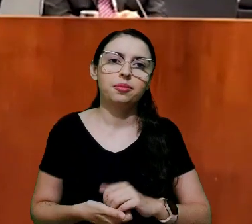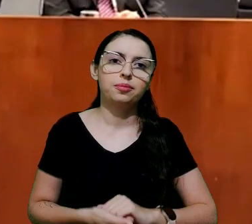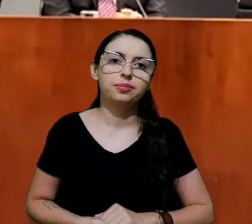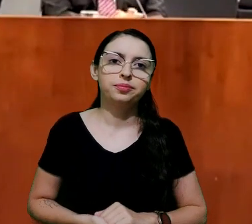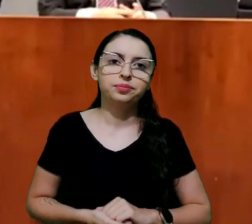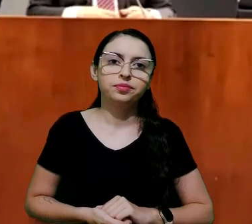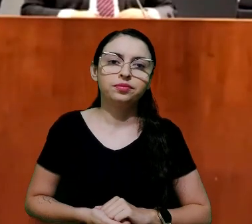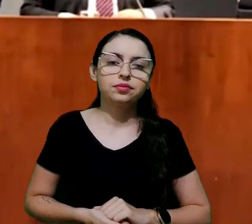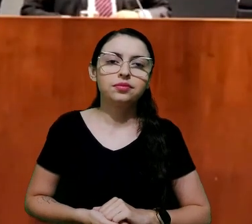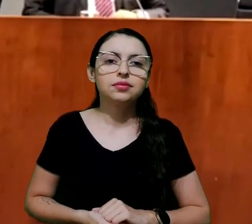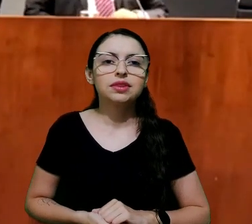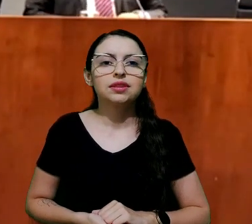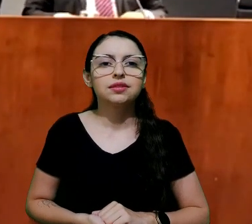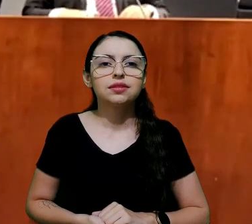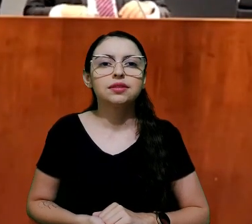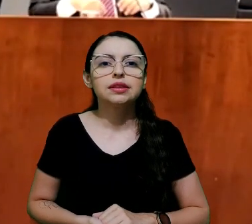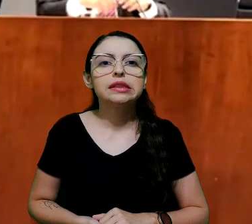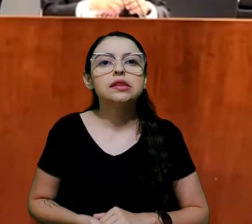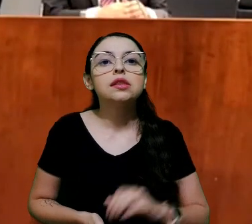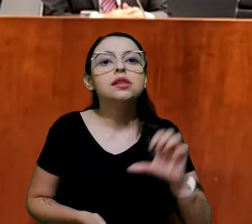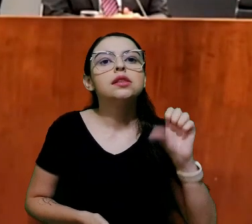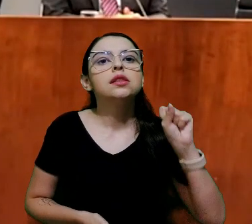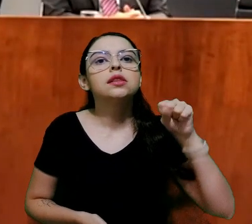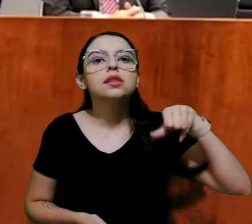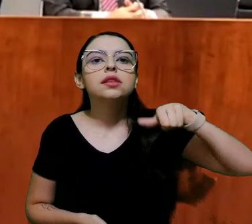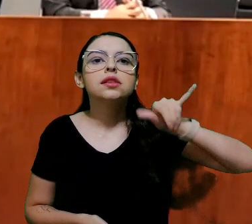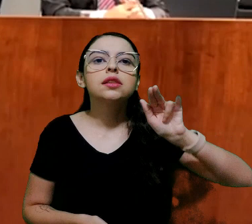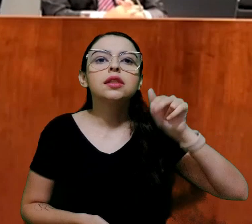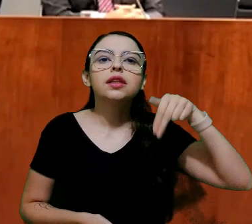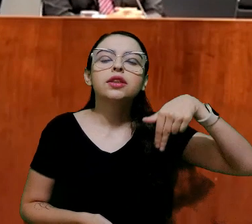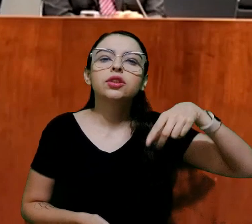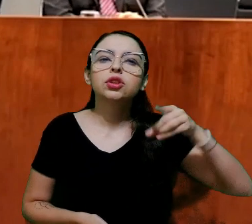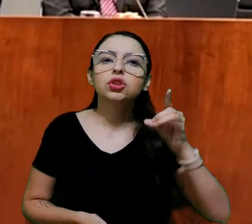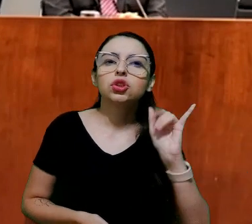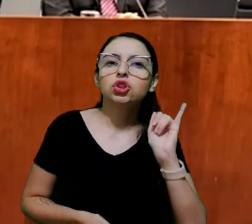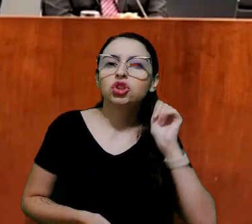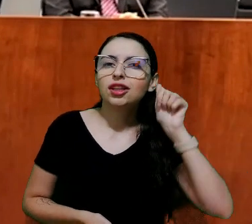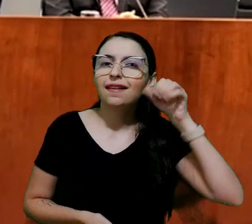sindicar a vida do seu